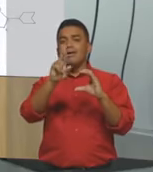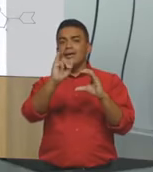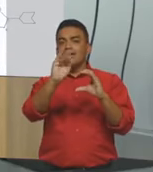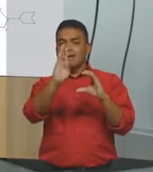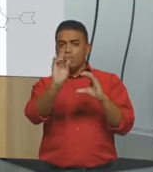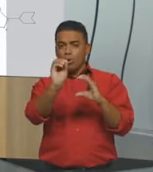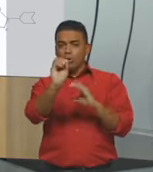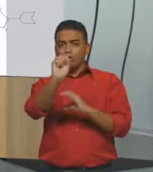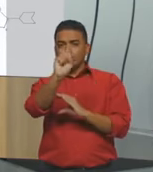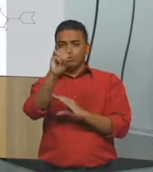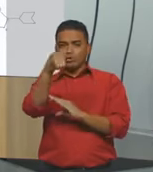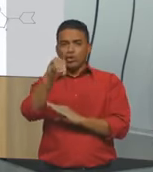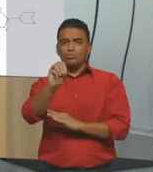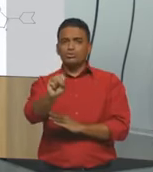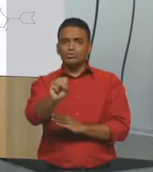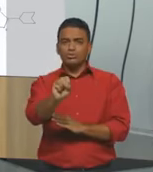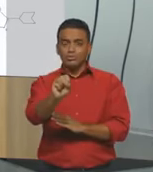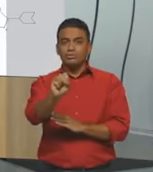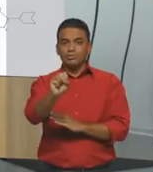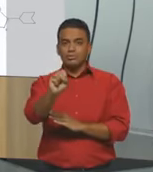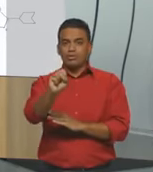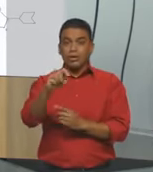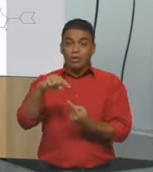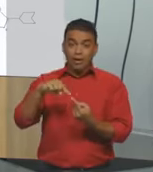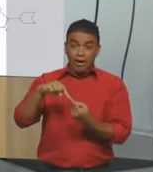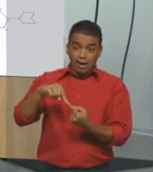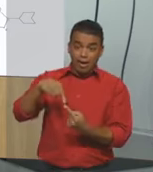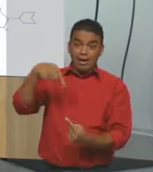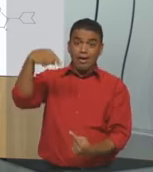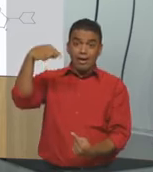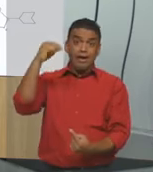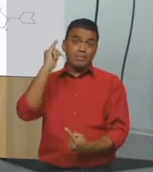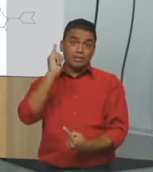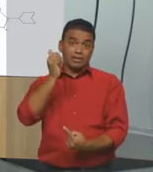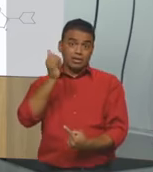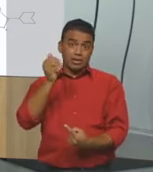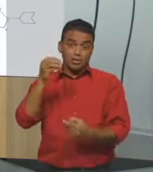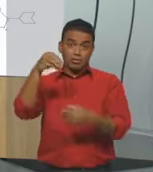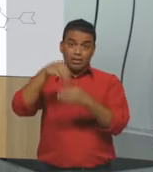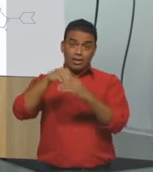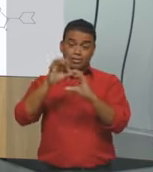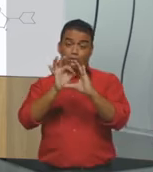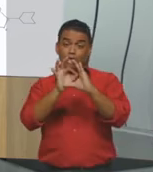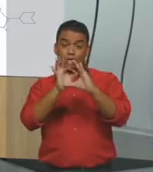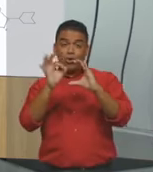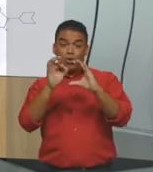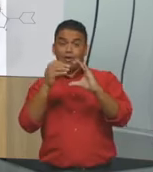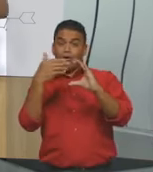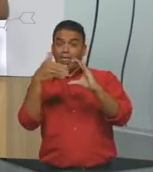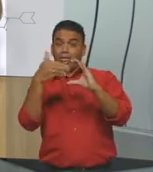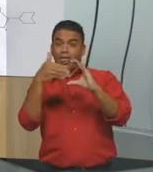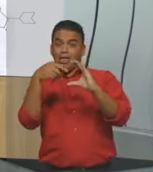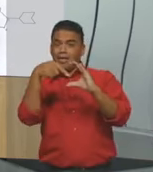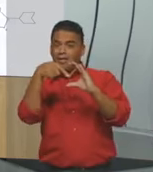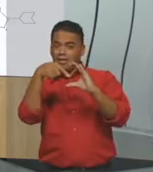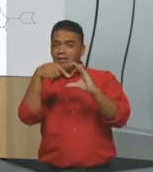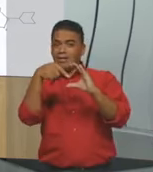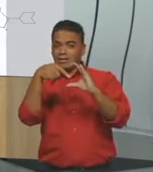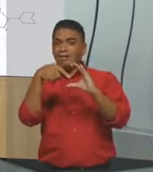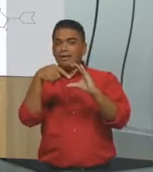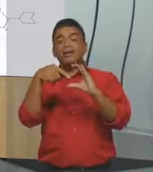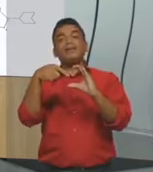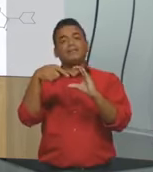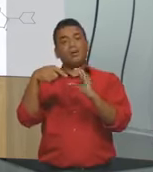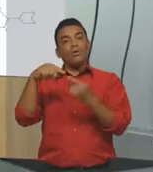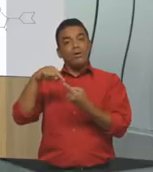necessário RNA mensageiro, que saiu do núcleo e está lá no citoplasma, ribossomo e um RNA transportador. O que